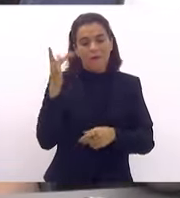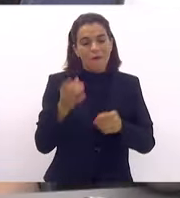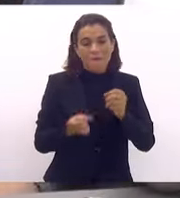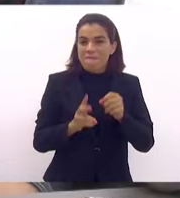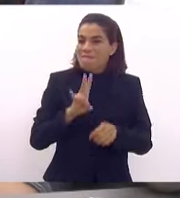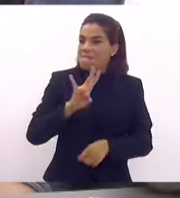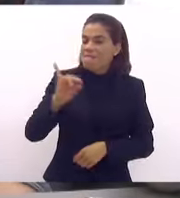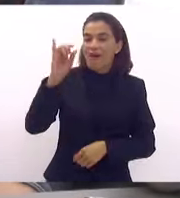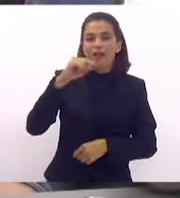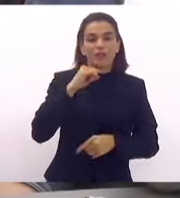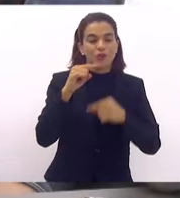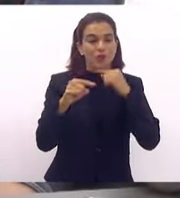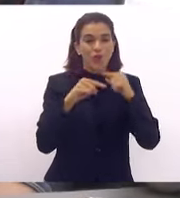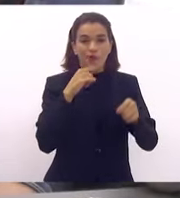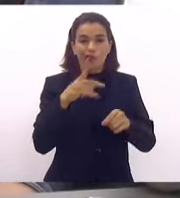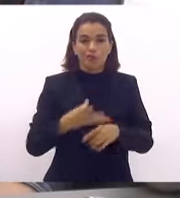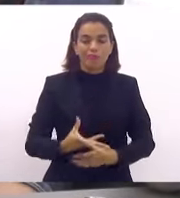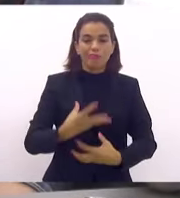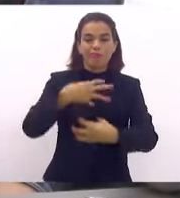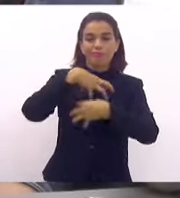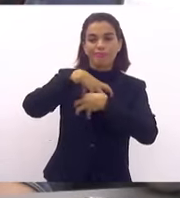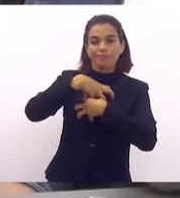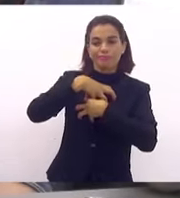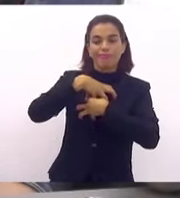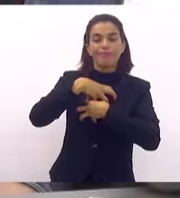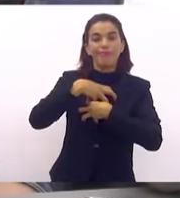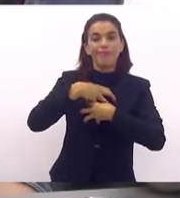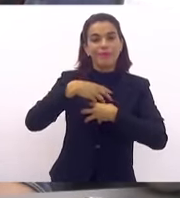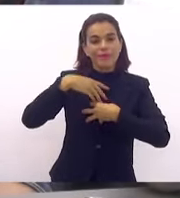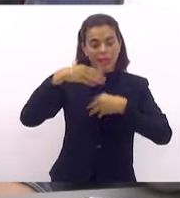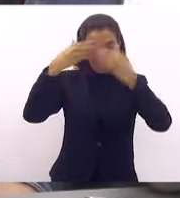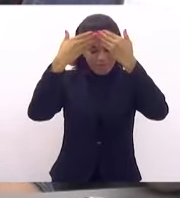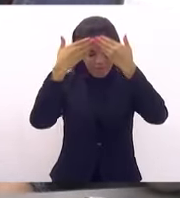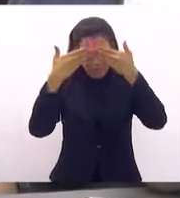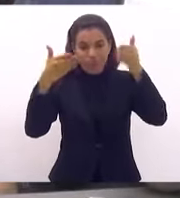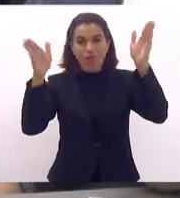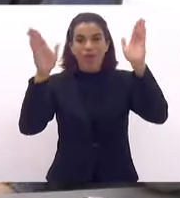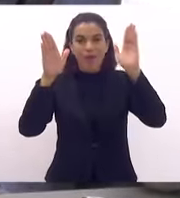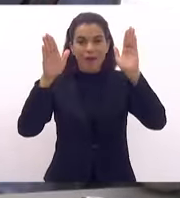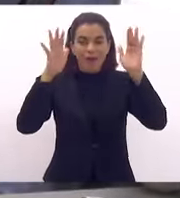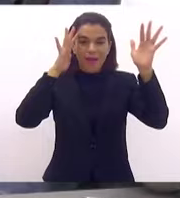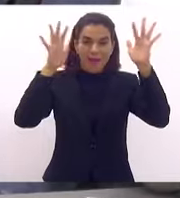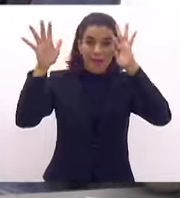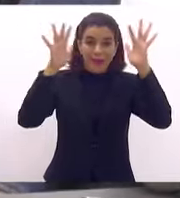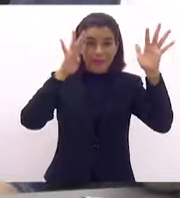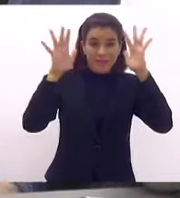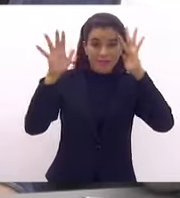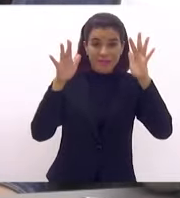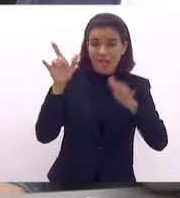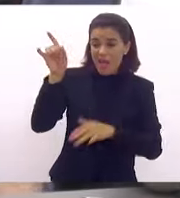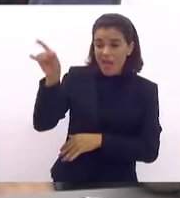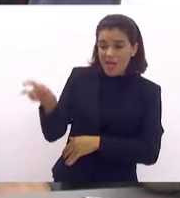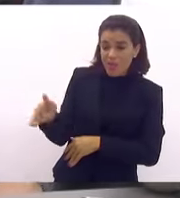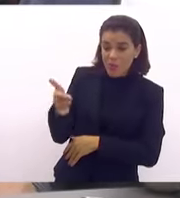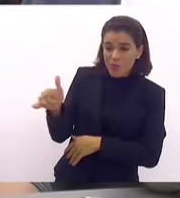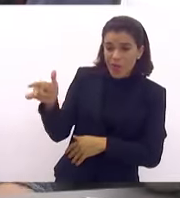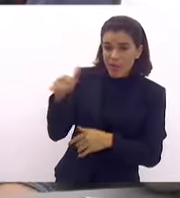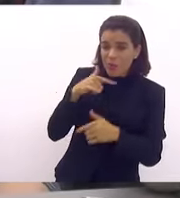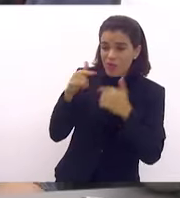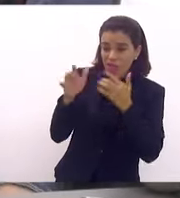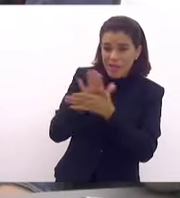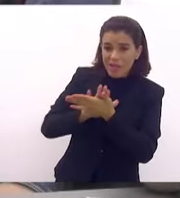está na essência das pessoas que têm o livre pensar. Pobre daqueles que não têm dúvida sobre nada,